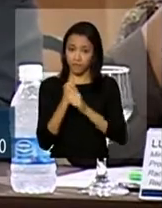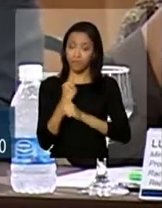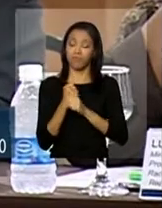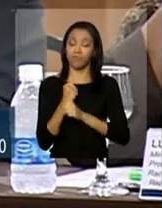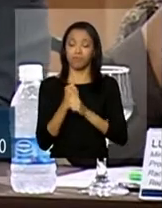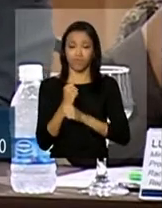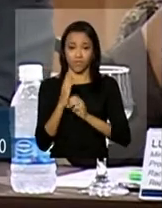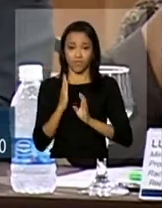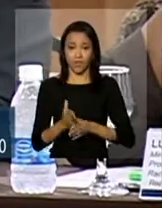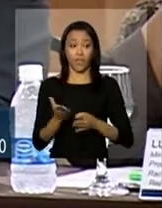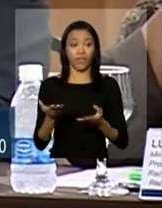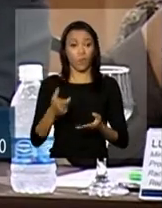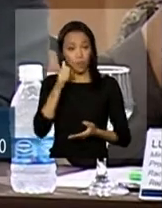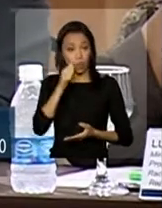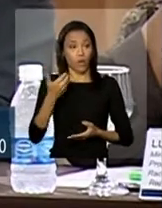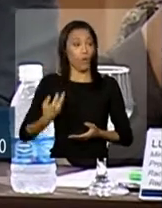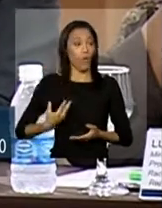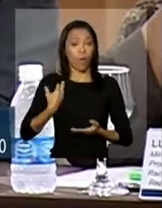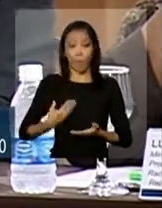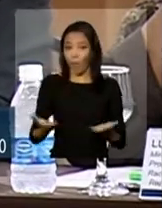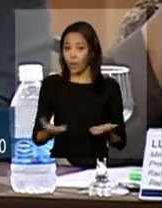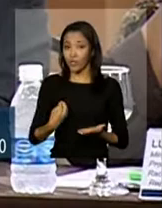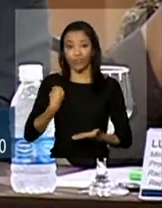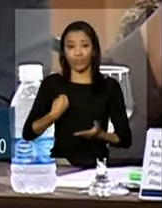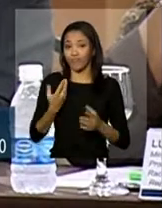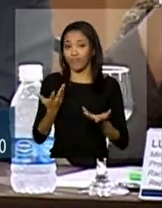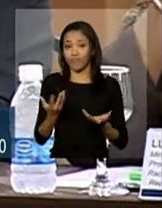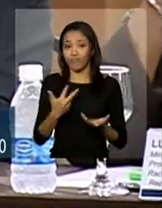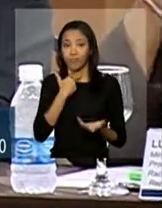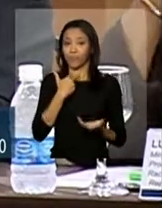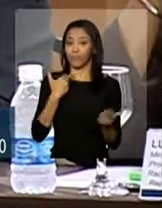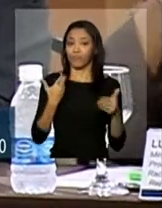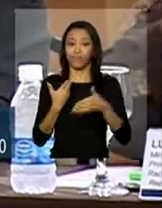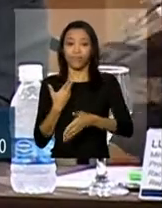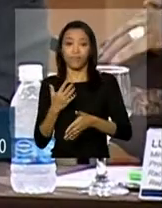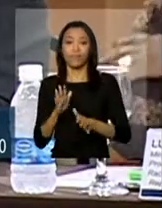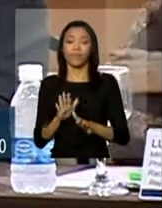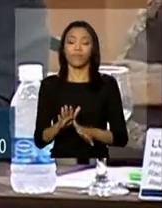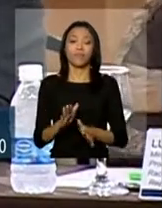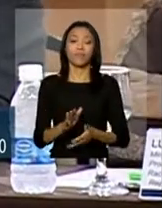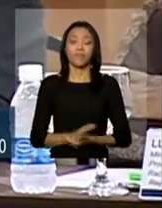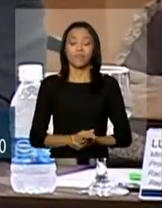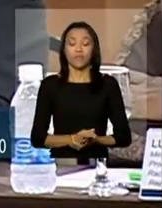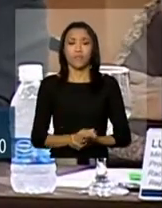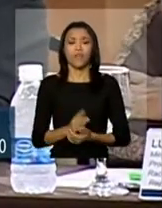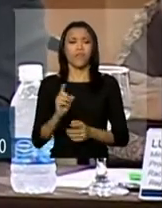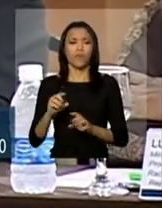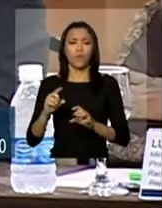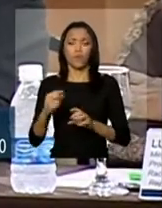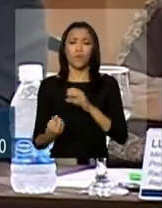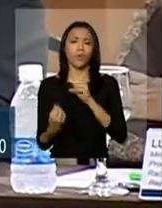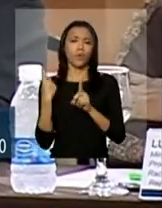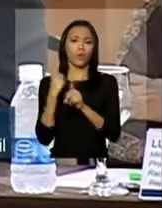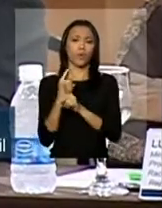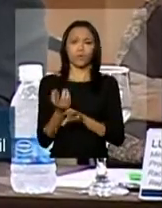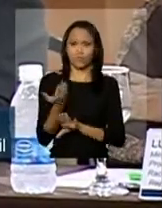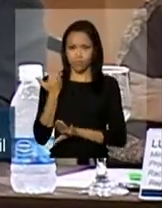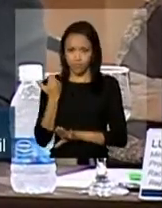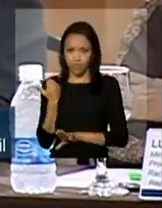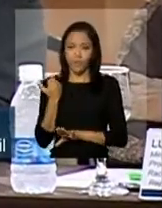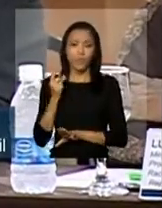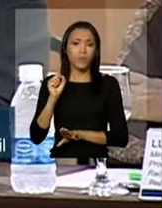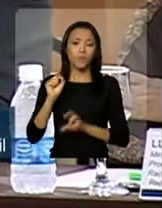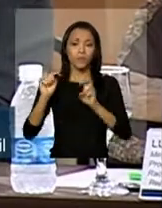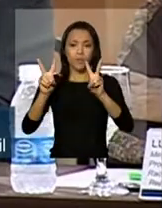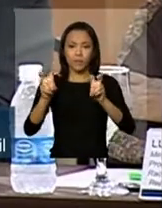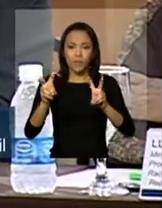que não está aqui hoje, mas a quem gostaria de reconhecer, foro indispensável para a discussão da relação